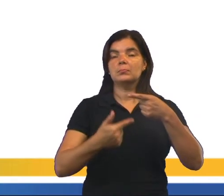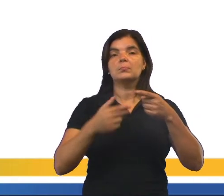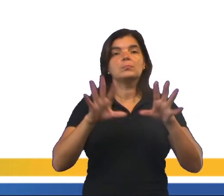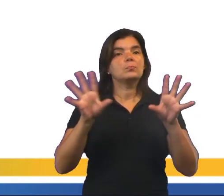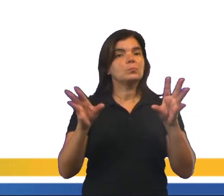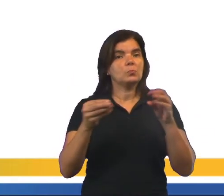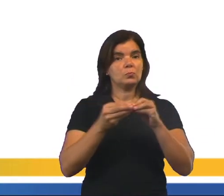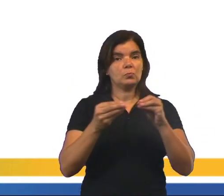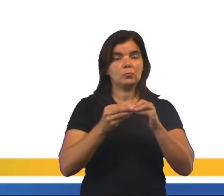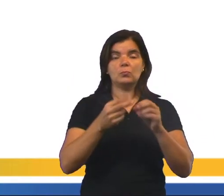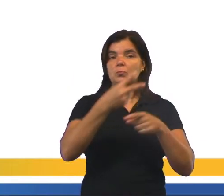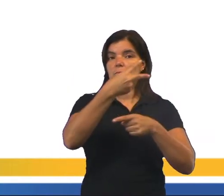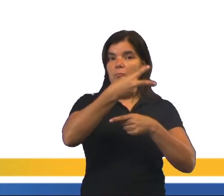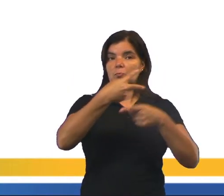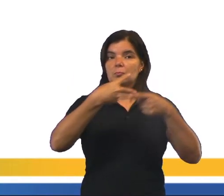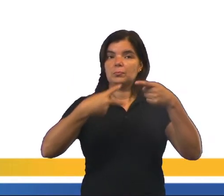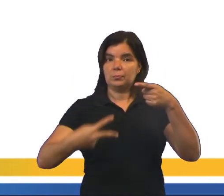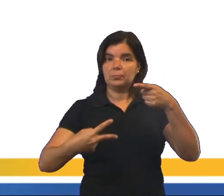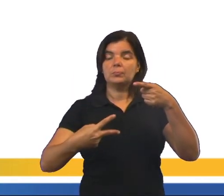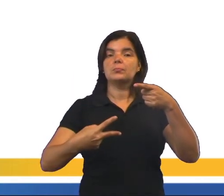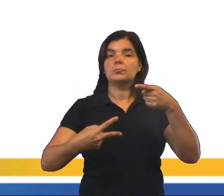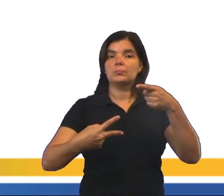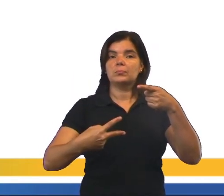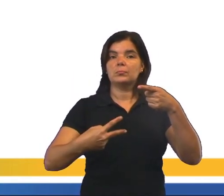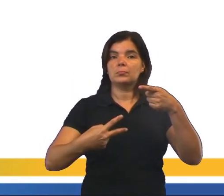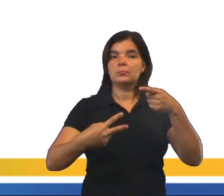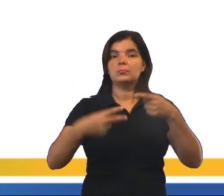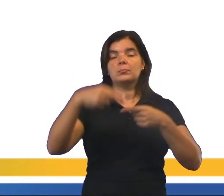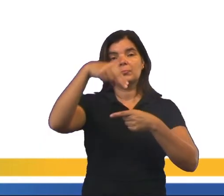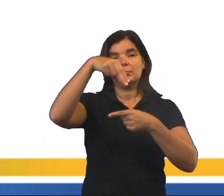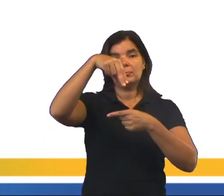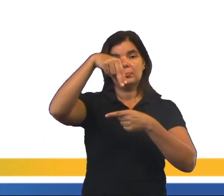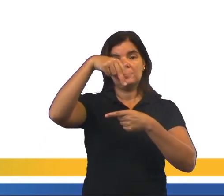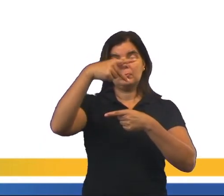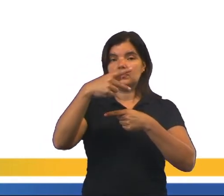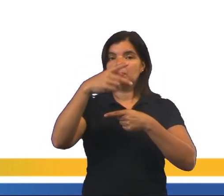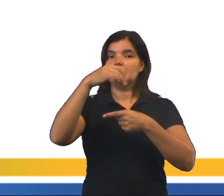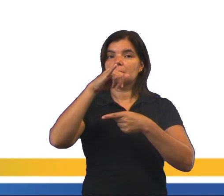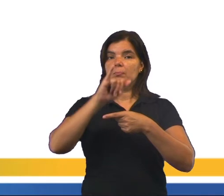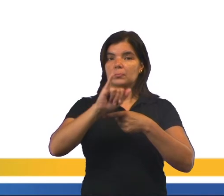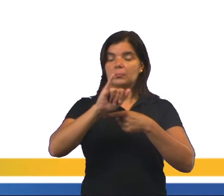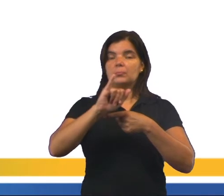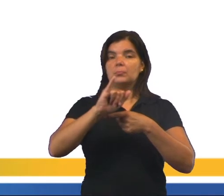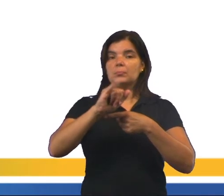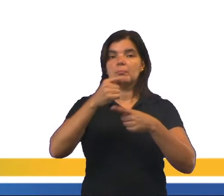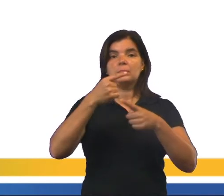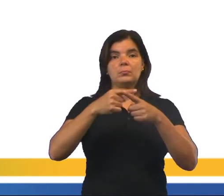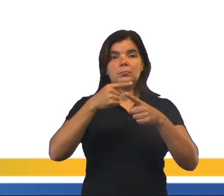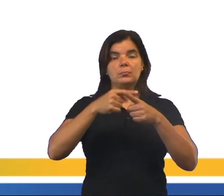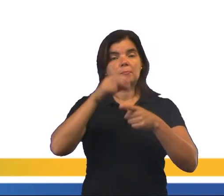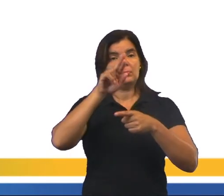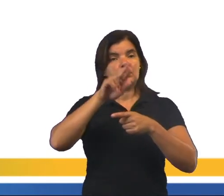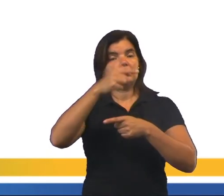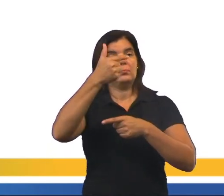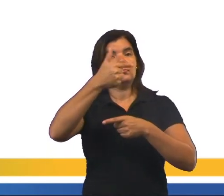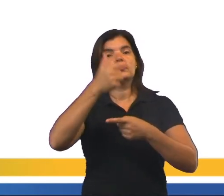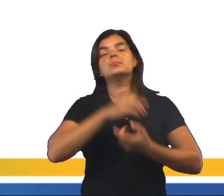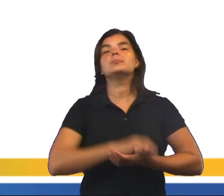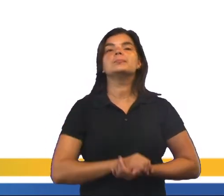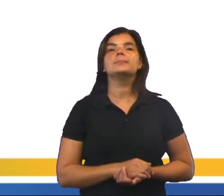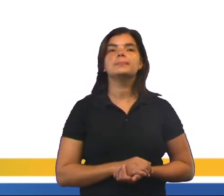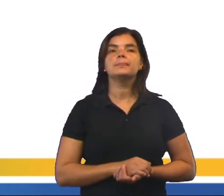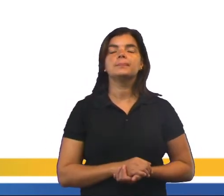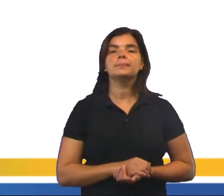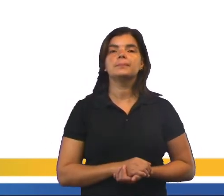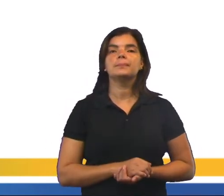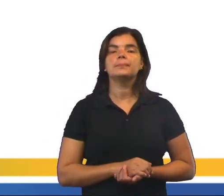eu simplificar o 2 por 2, dividir 2 por 2, só vai me restar o quê? A área vai ser igual a π vezes R ao quadrado.